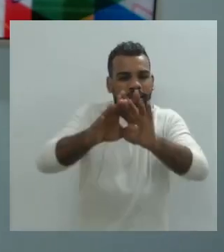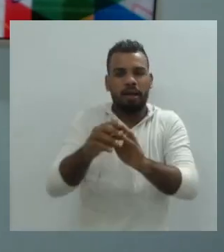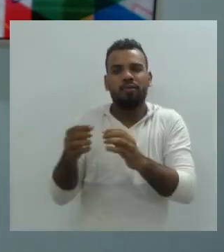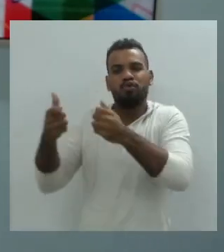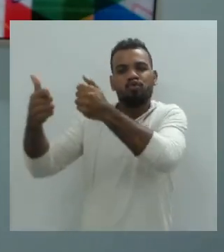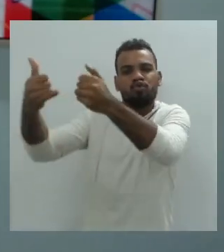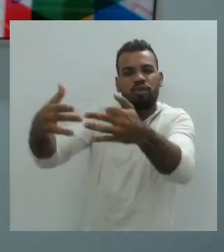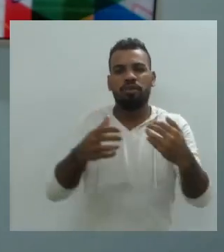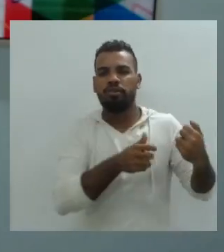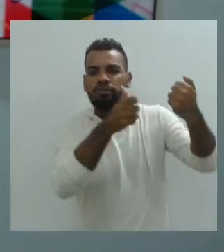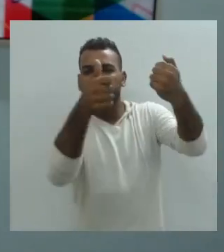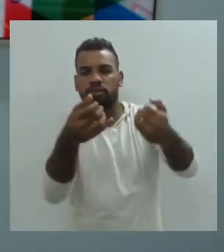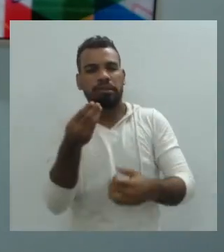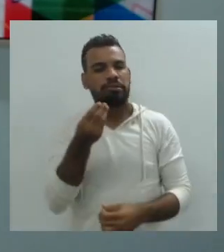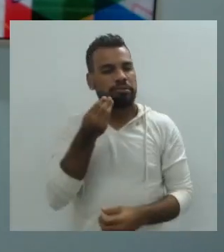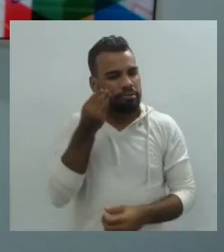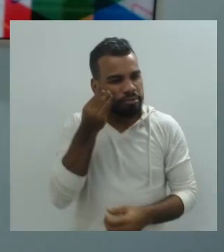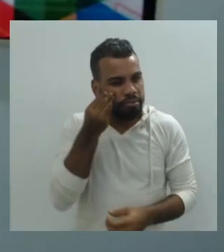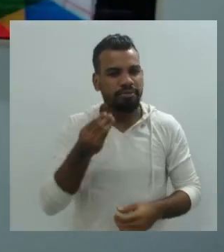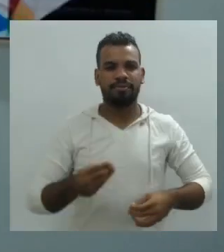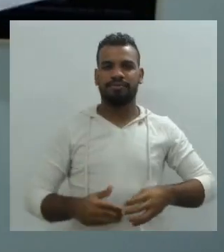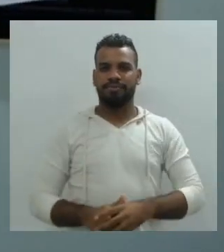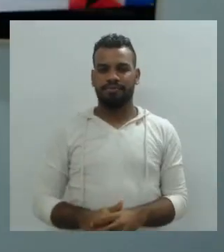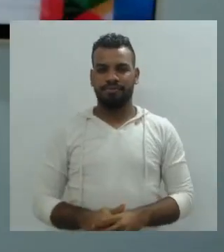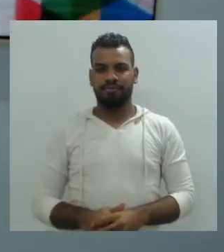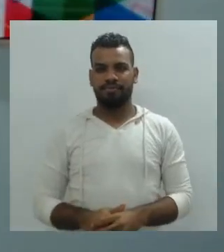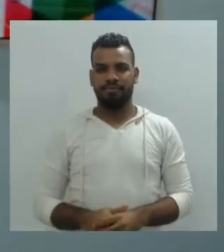uma delas. Vem comigo.